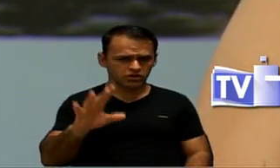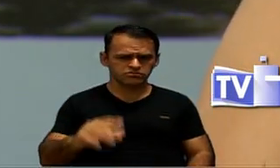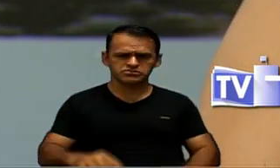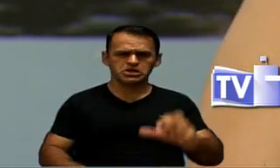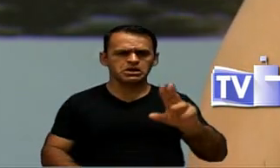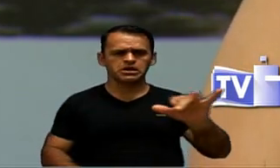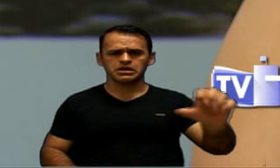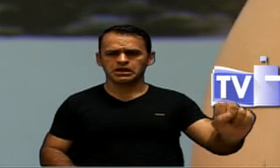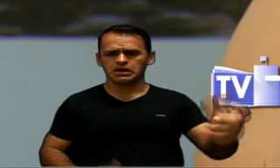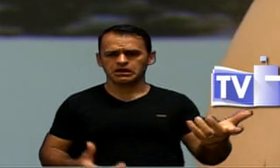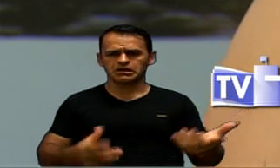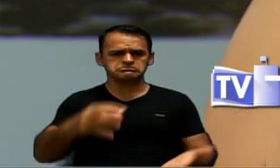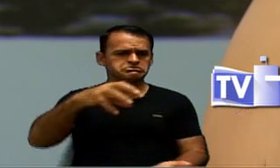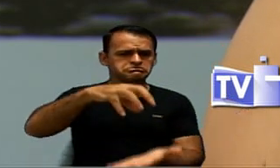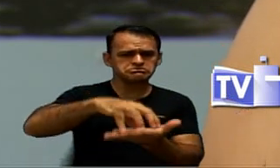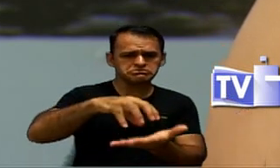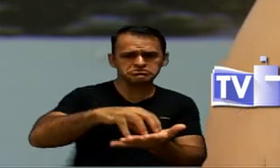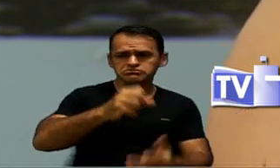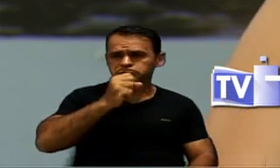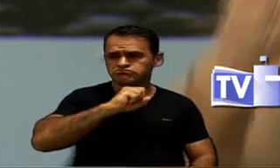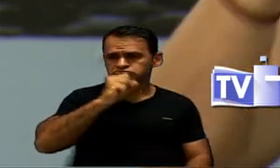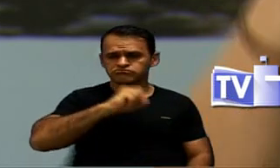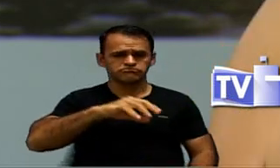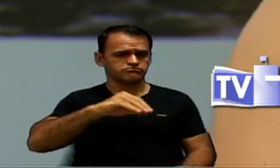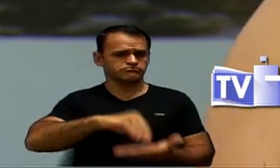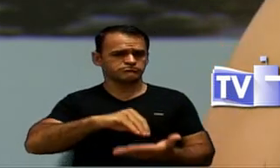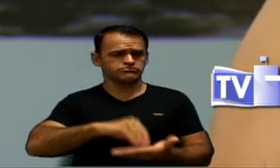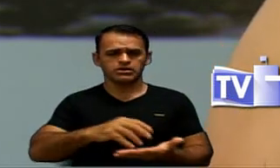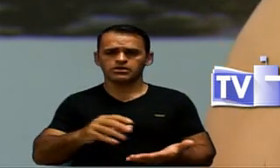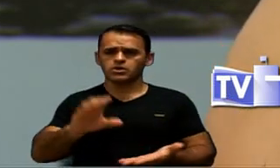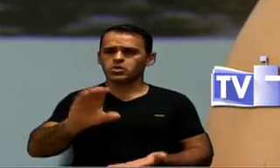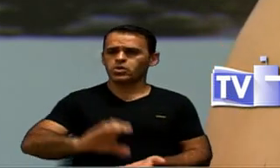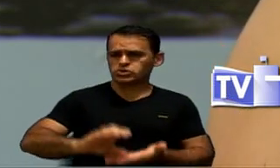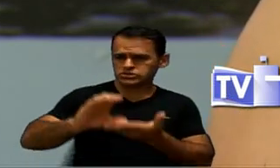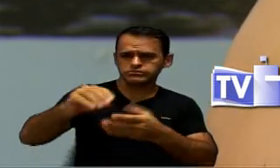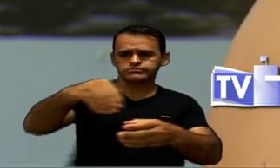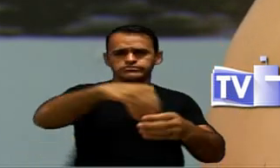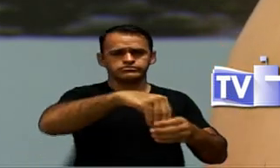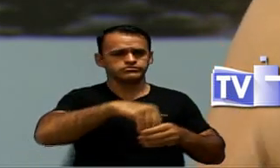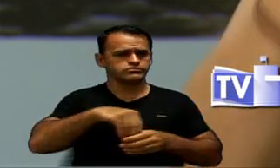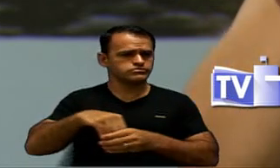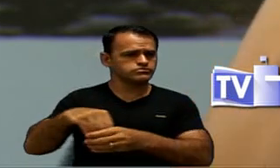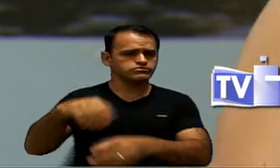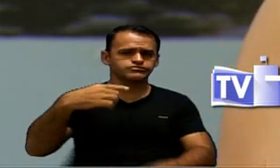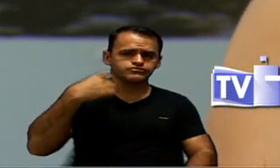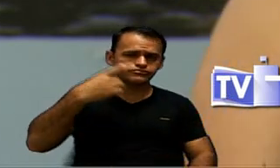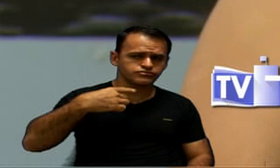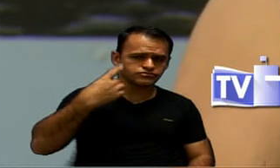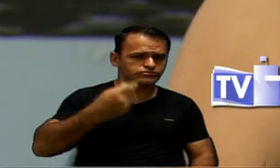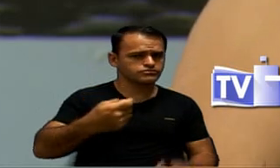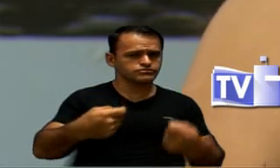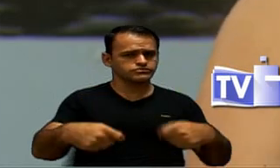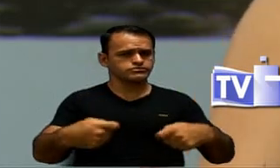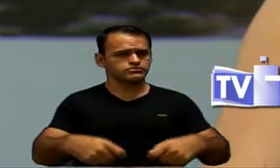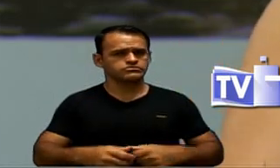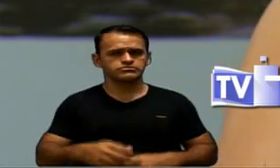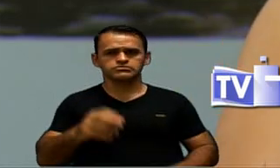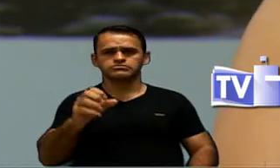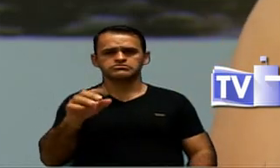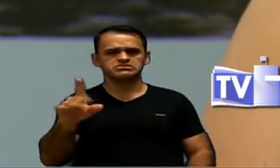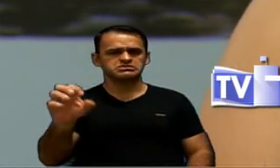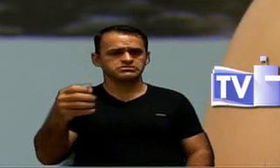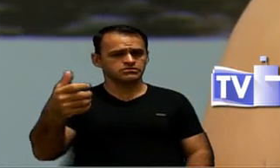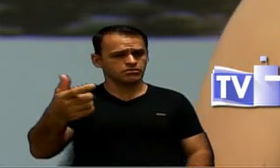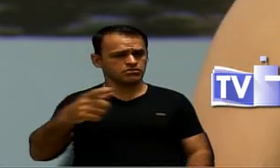no Centro do Idoso, entendeu? Dentro dos conselhos precisa ter. Então, nós temos SEREM, Mata